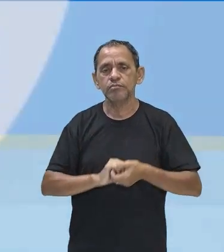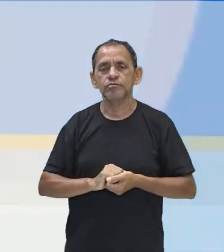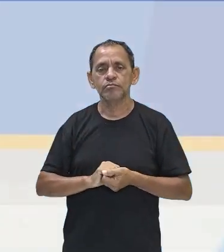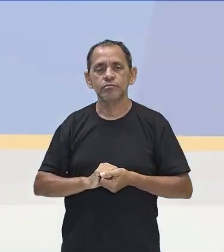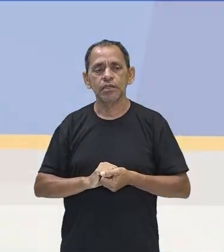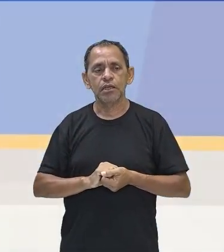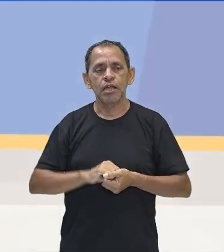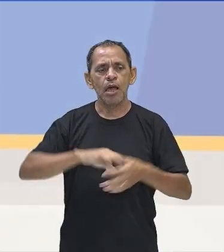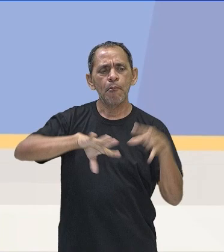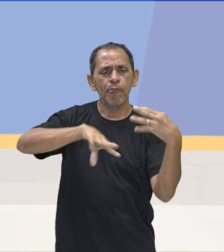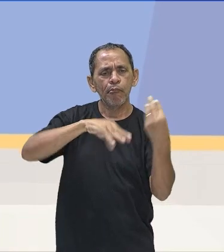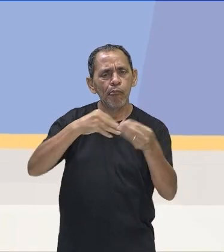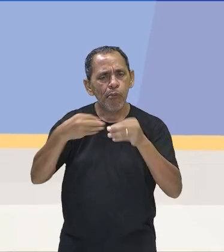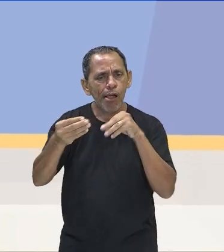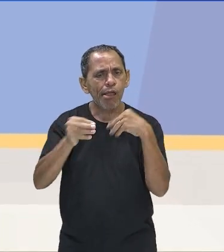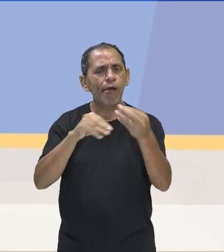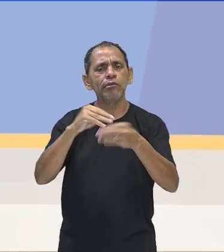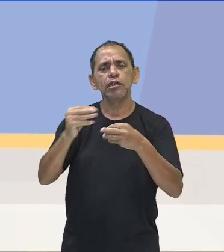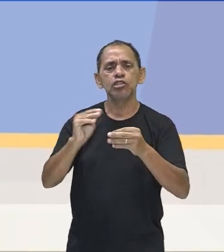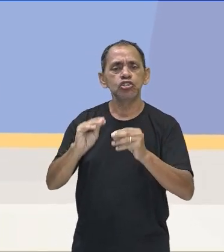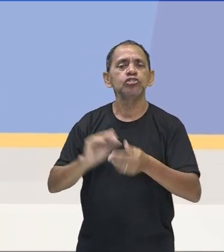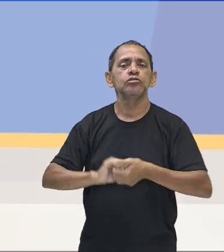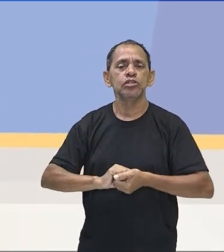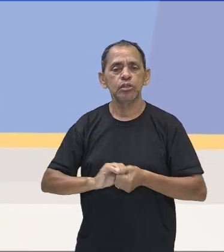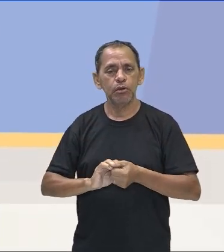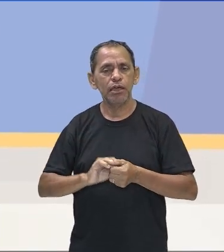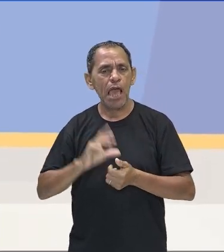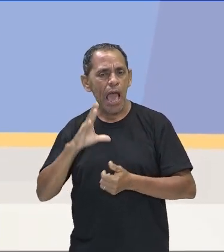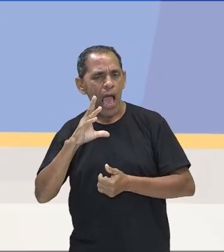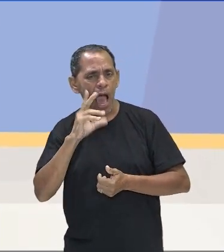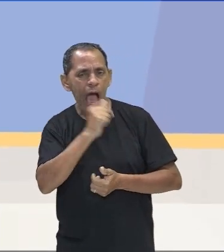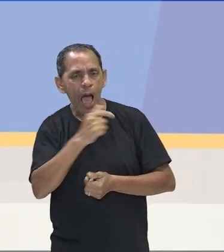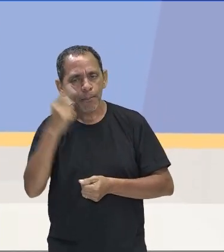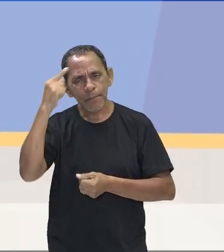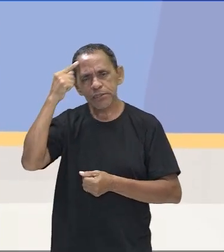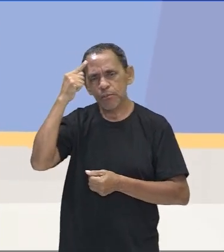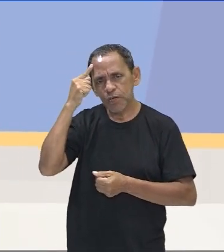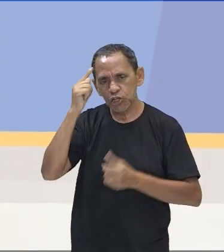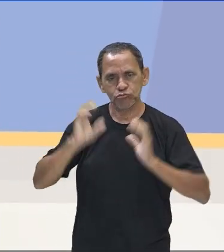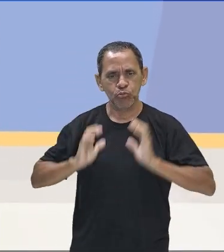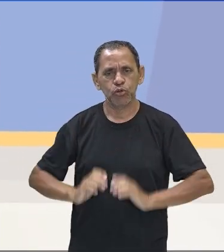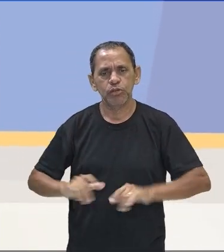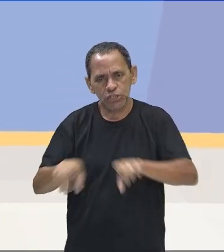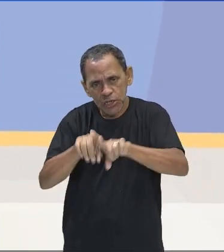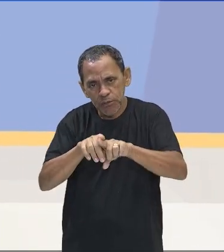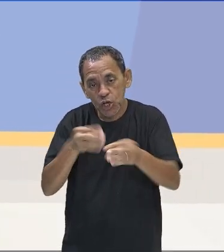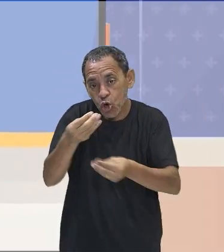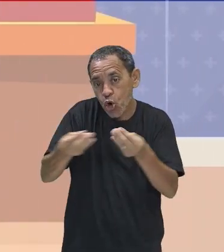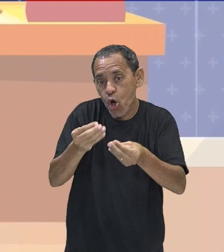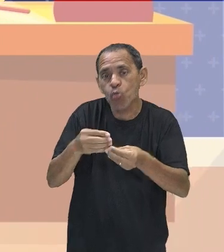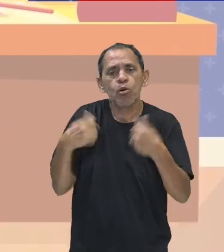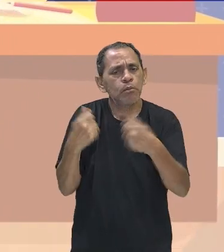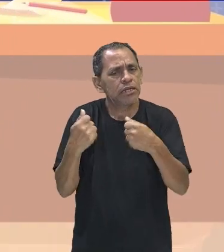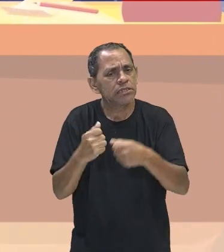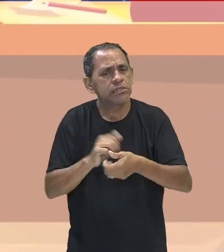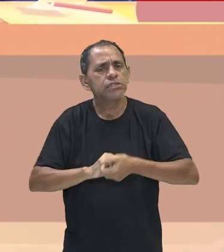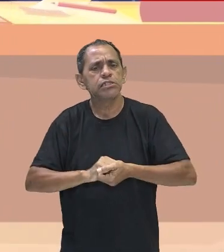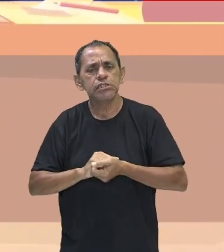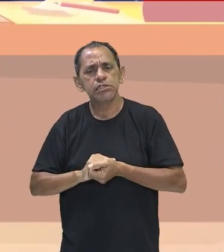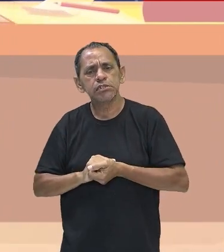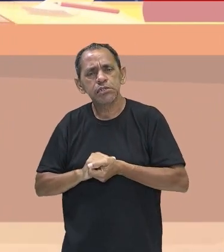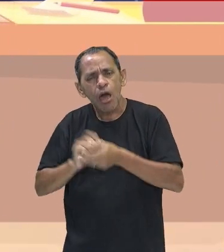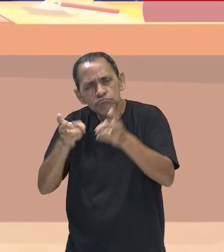Flexibilidade refere-se à agilidade aplicada ao pensamento e ao comportamento. É necessária para rever